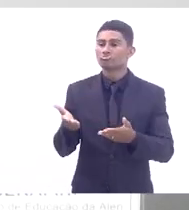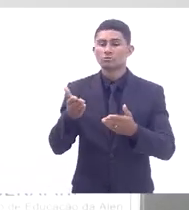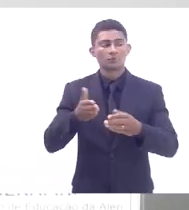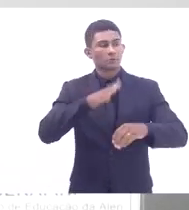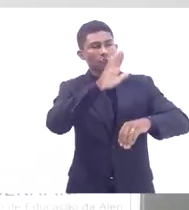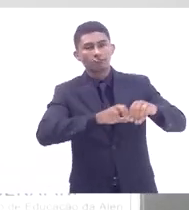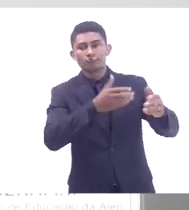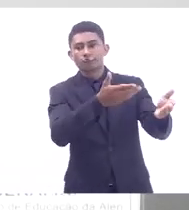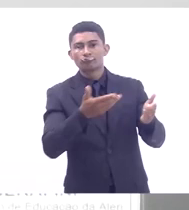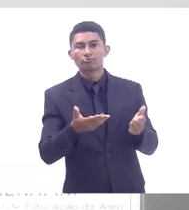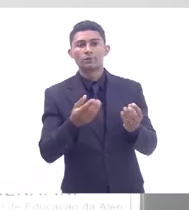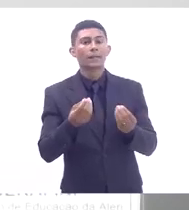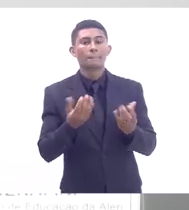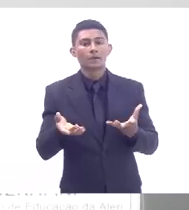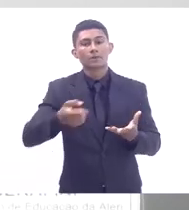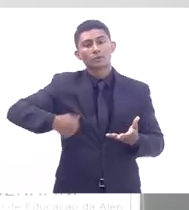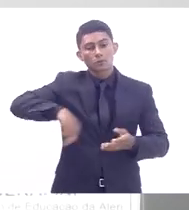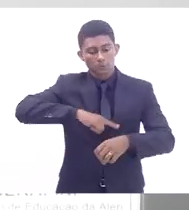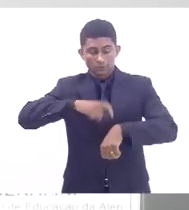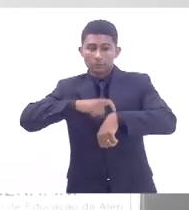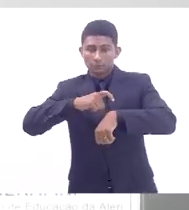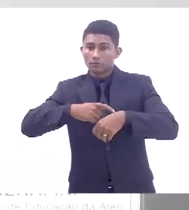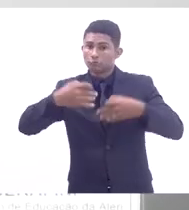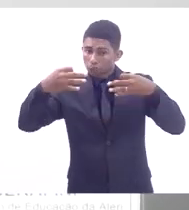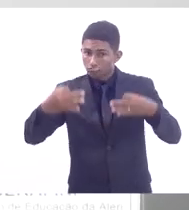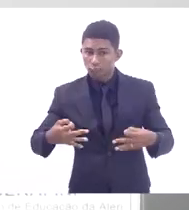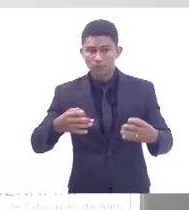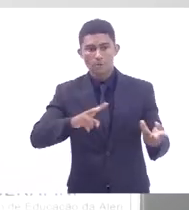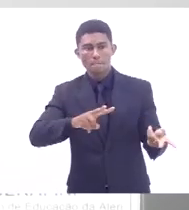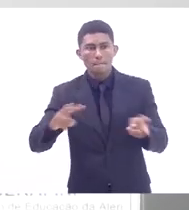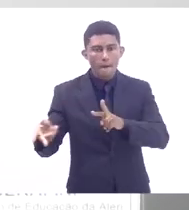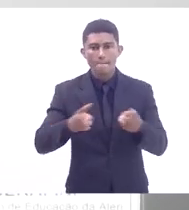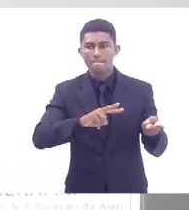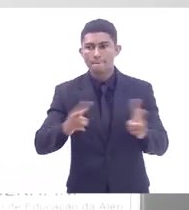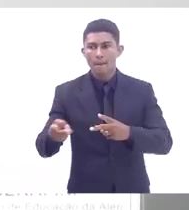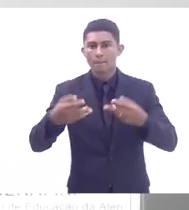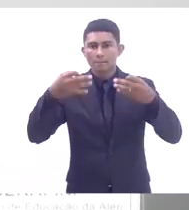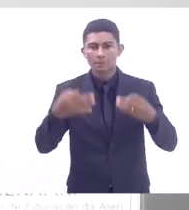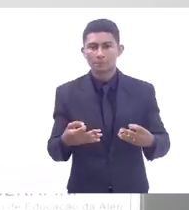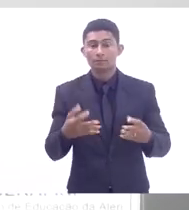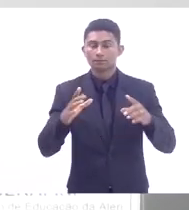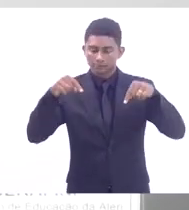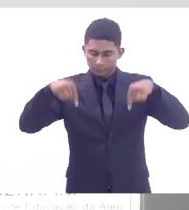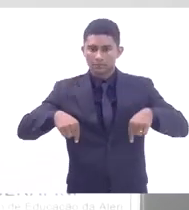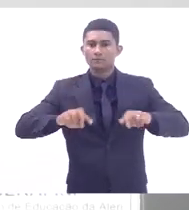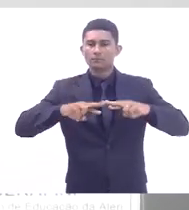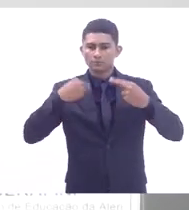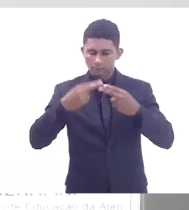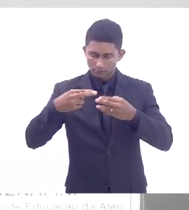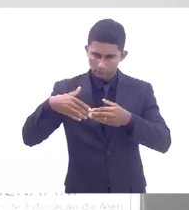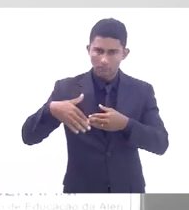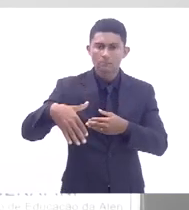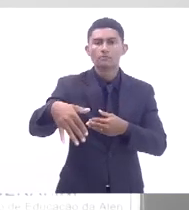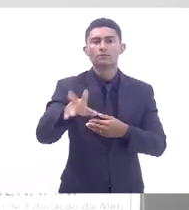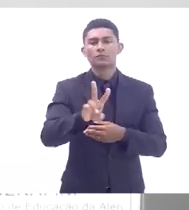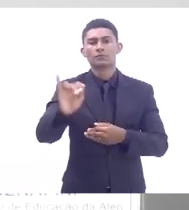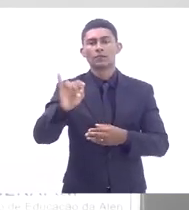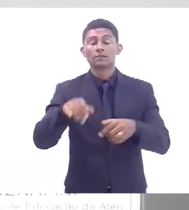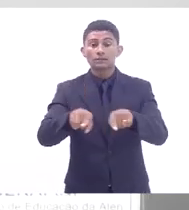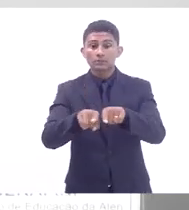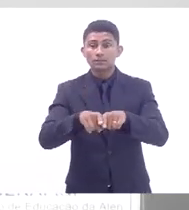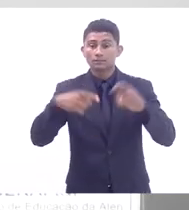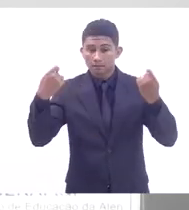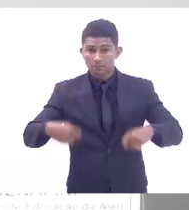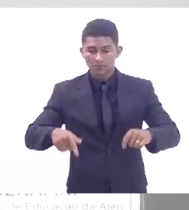prazo hábil dausica Olá queridos é mais vamos debater isso aqui é o nome da audiência Esse é um debate que depois a gente tem que fazer também com os demais